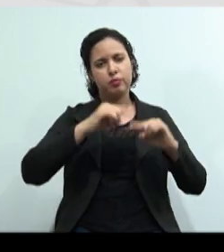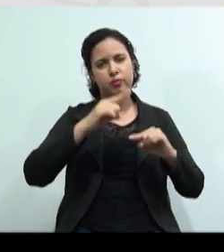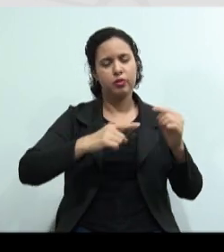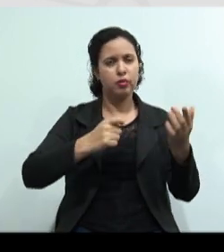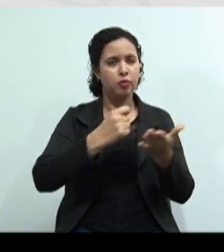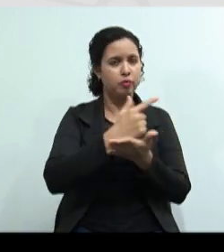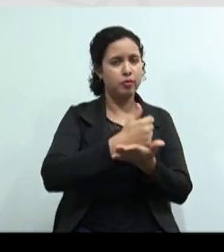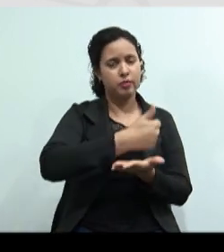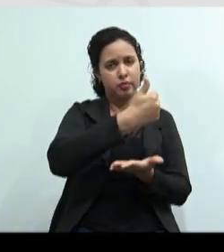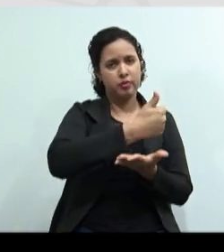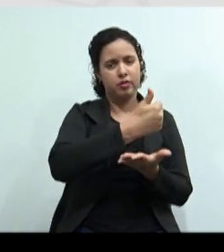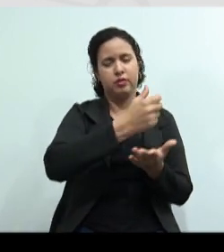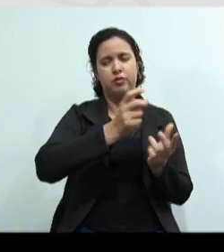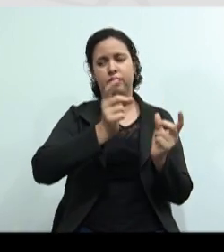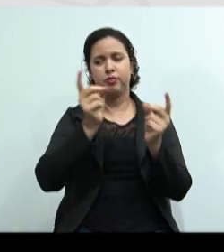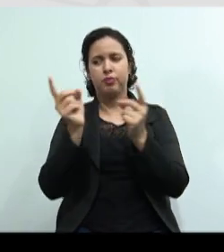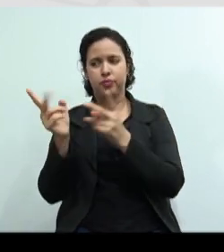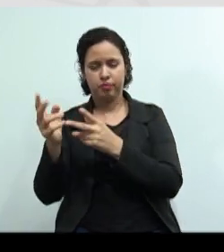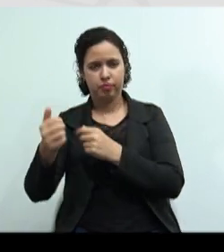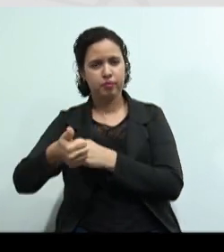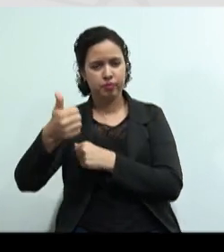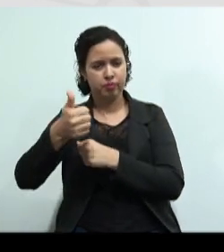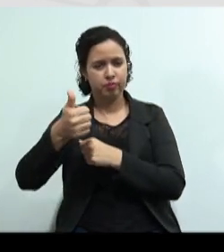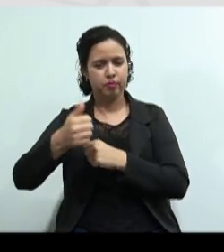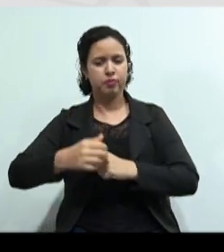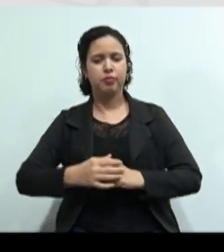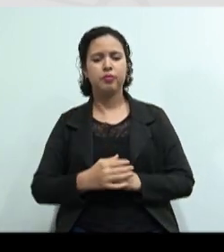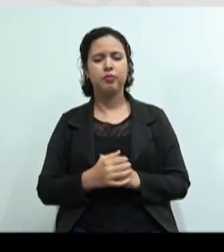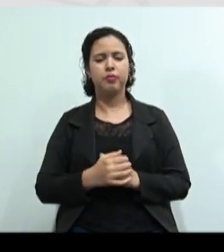Então, nós temos aí, no exemplo, aí no slide,